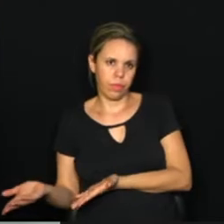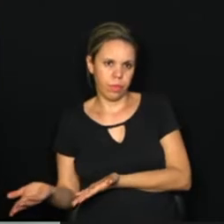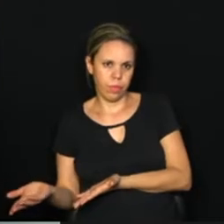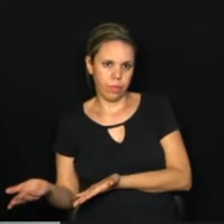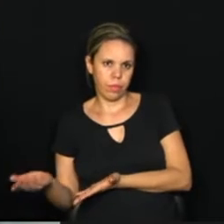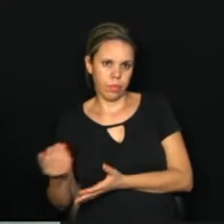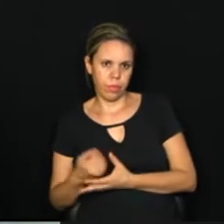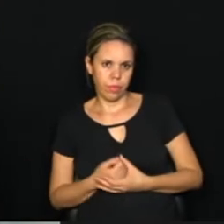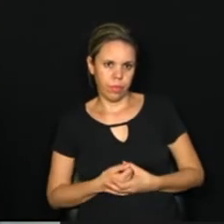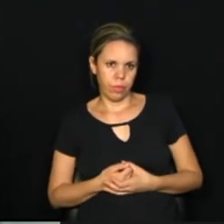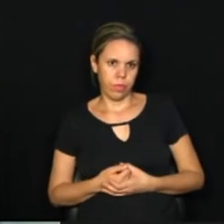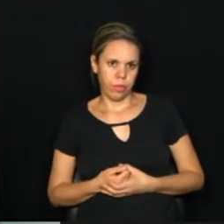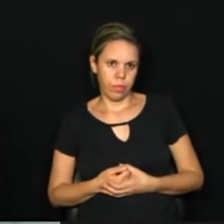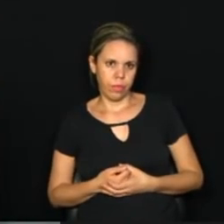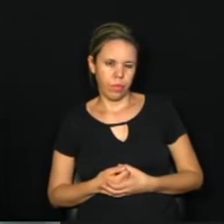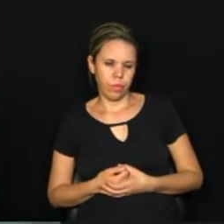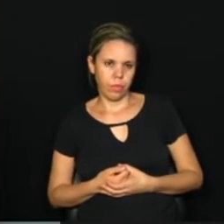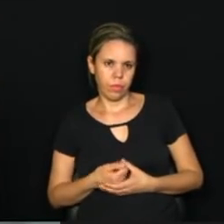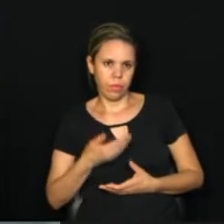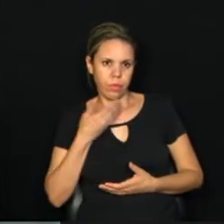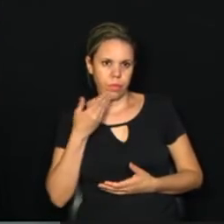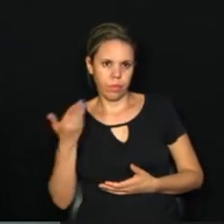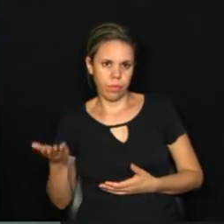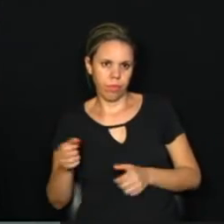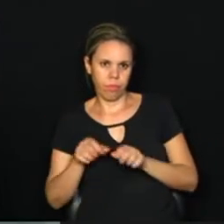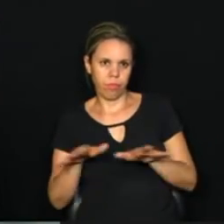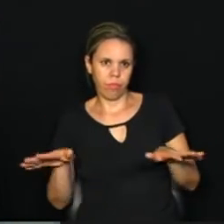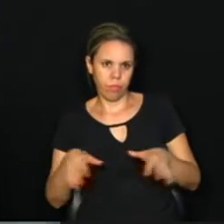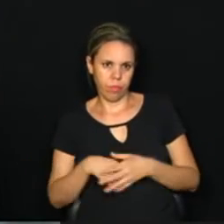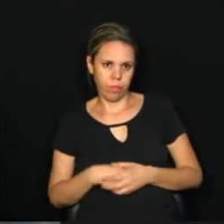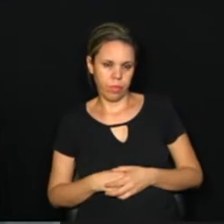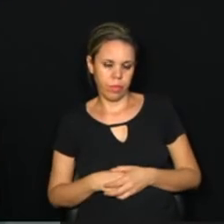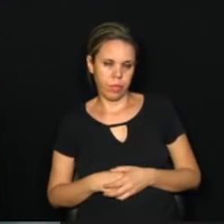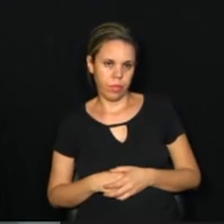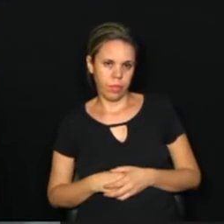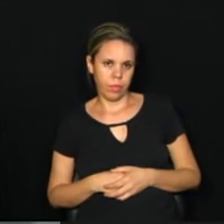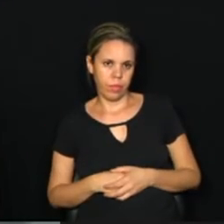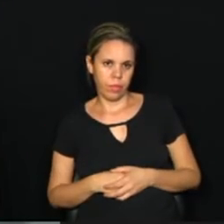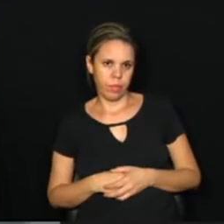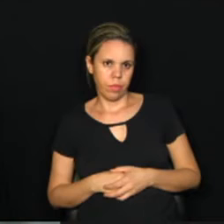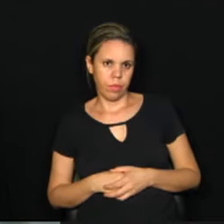que pode facilmente se alastrar.